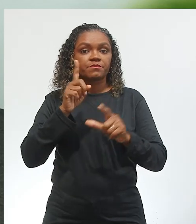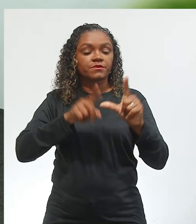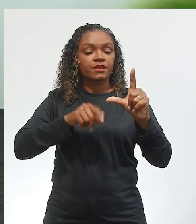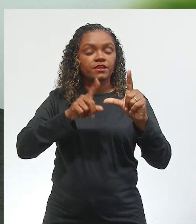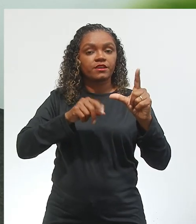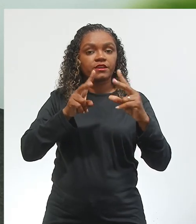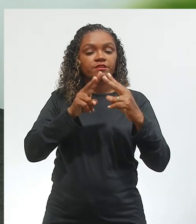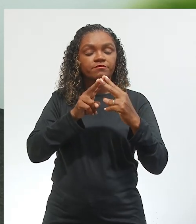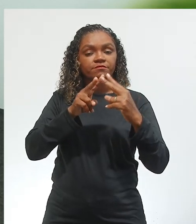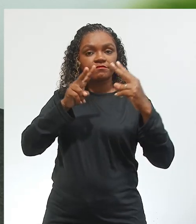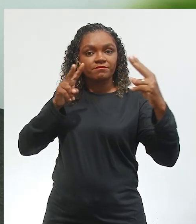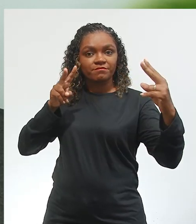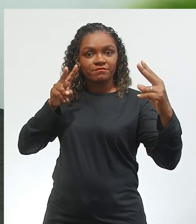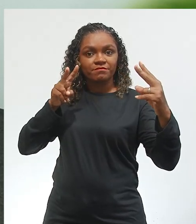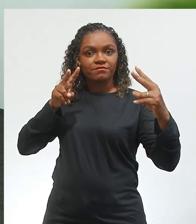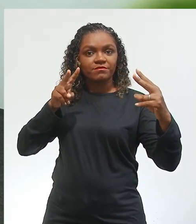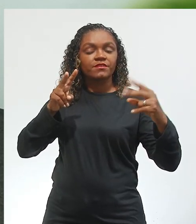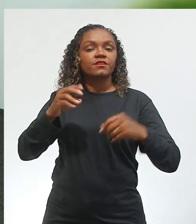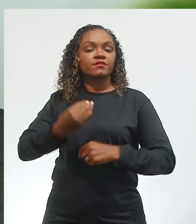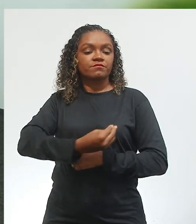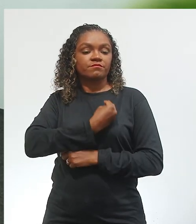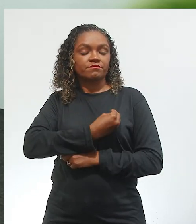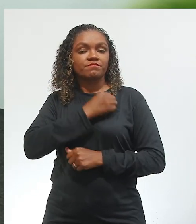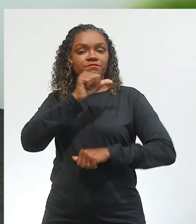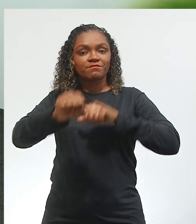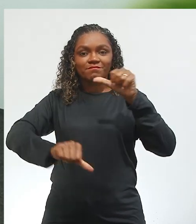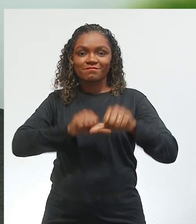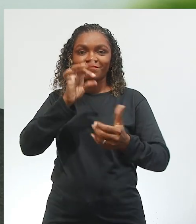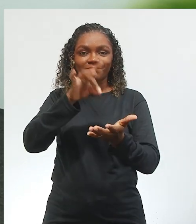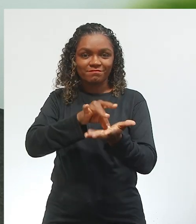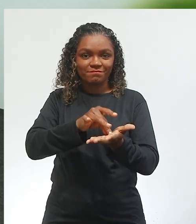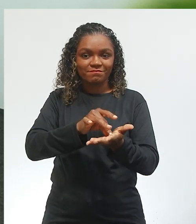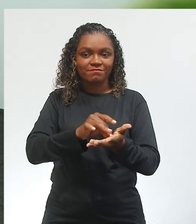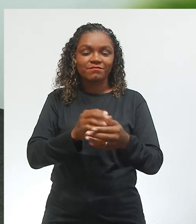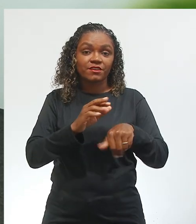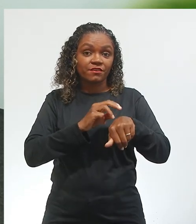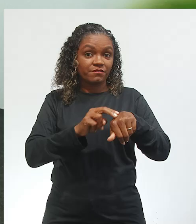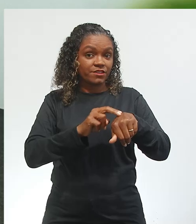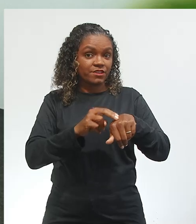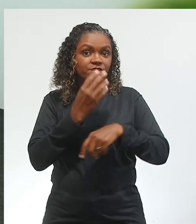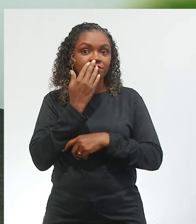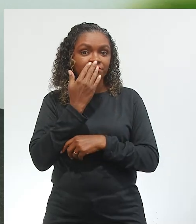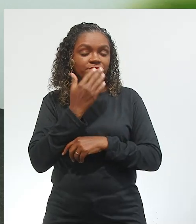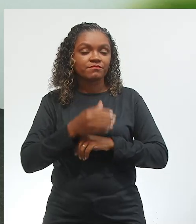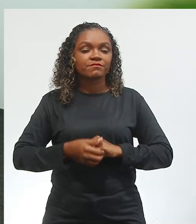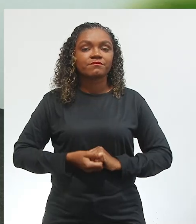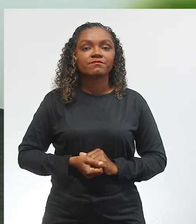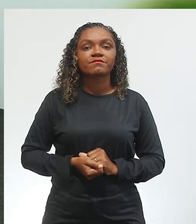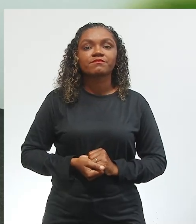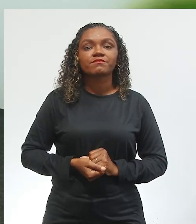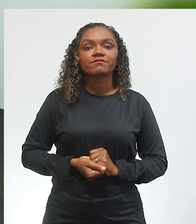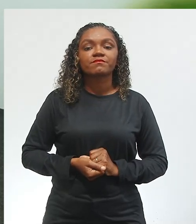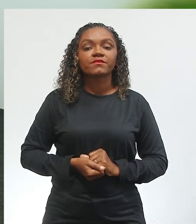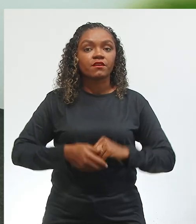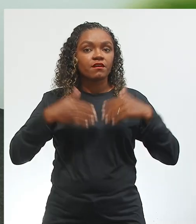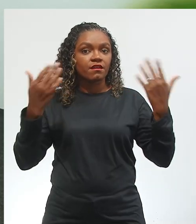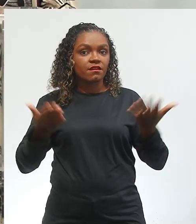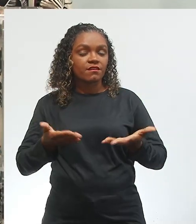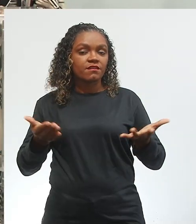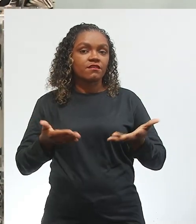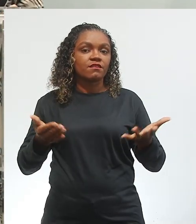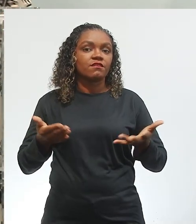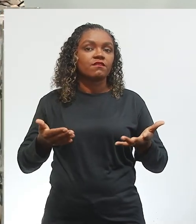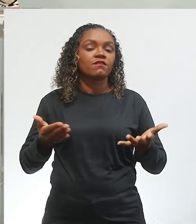com os dizeres EAD mudando realidade em verde. Vamos então para a nossa aula de hoje.